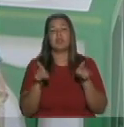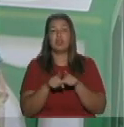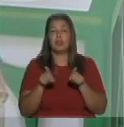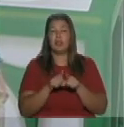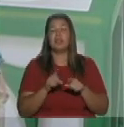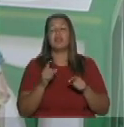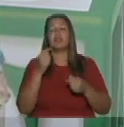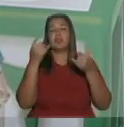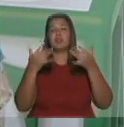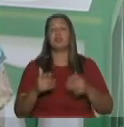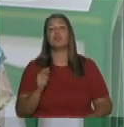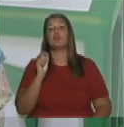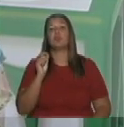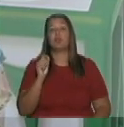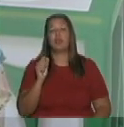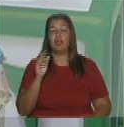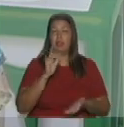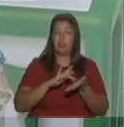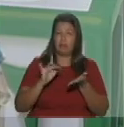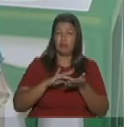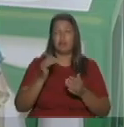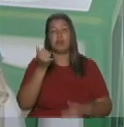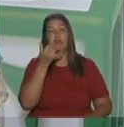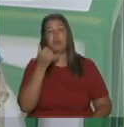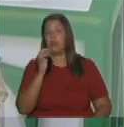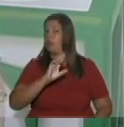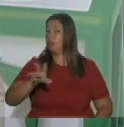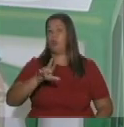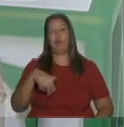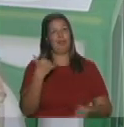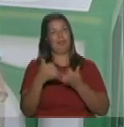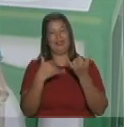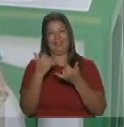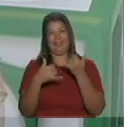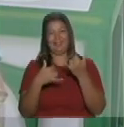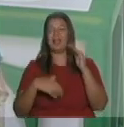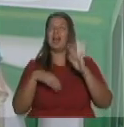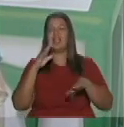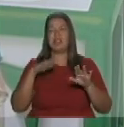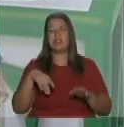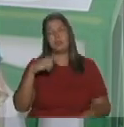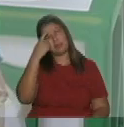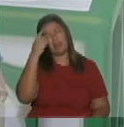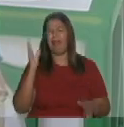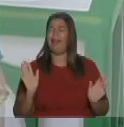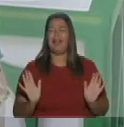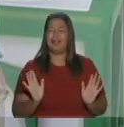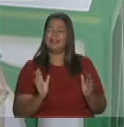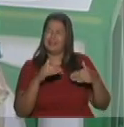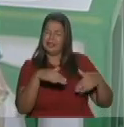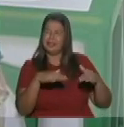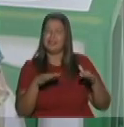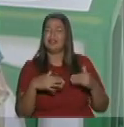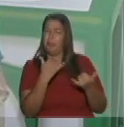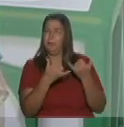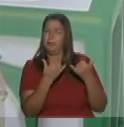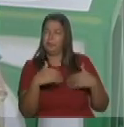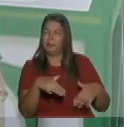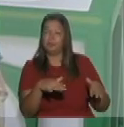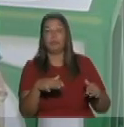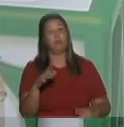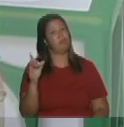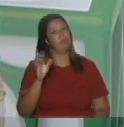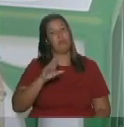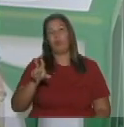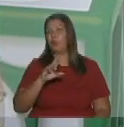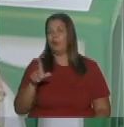o celular, o smartphone, não é brinquedo. Que a gente às vezes acha que é brinquedo, né? E ele fala que os dois estudos apresentam